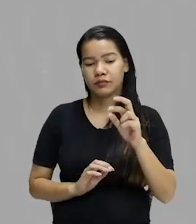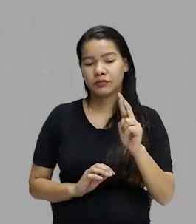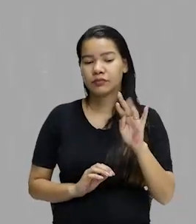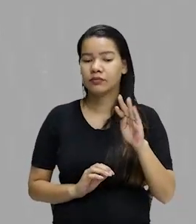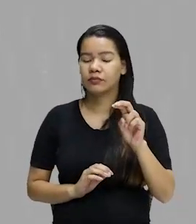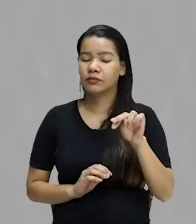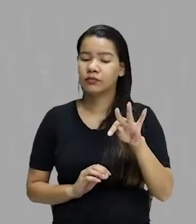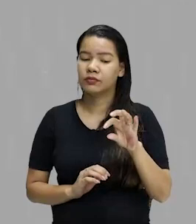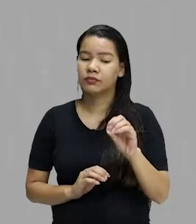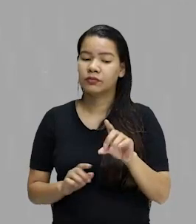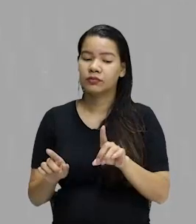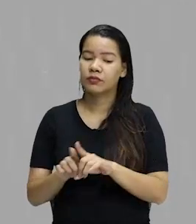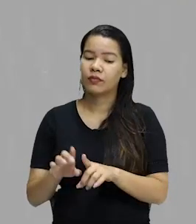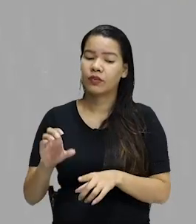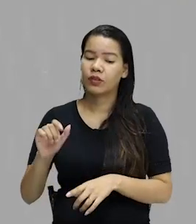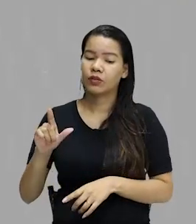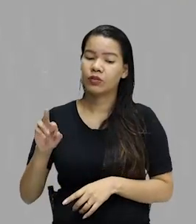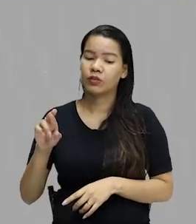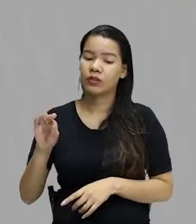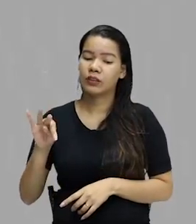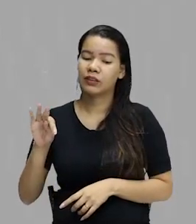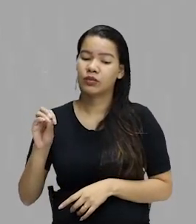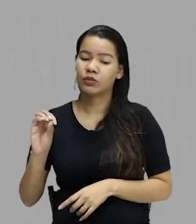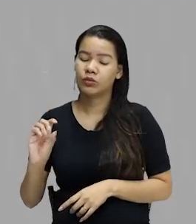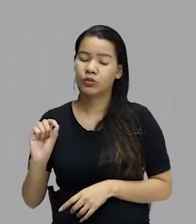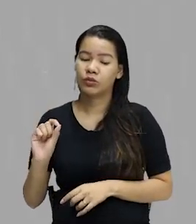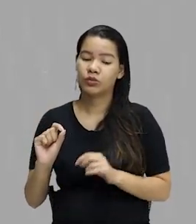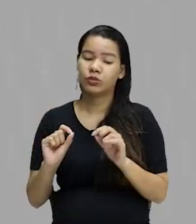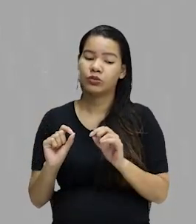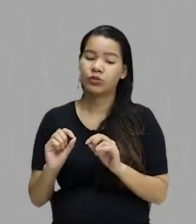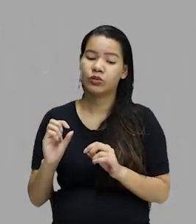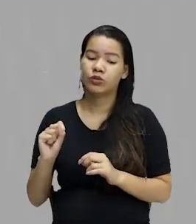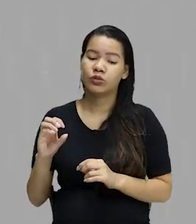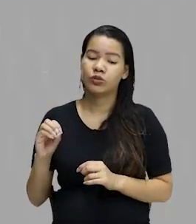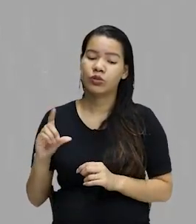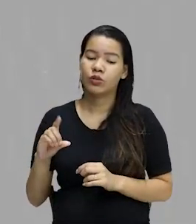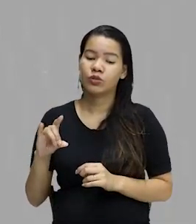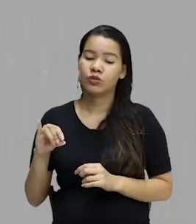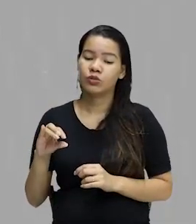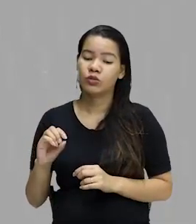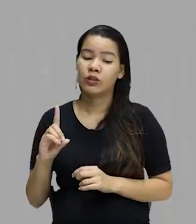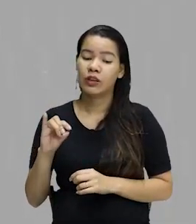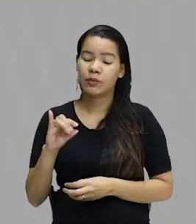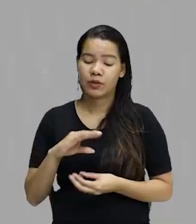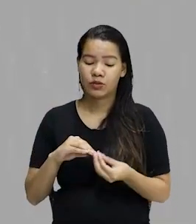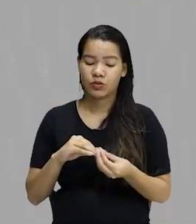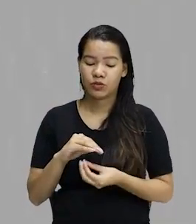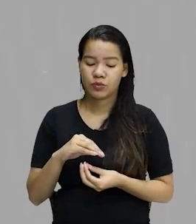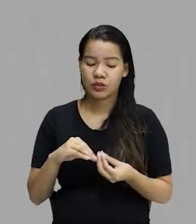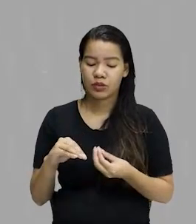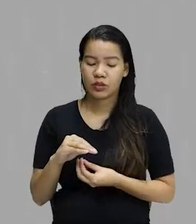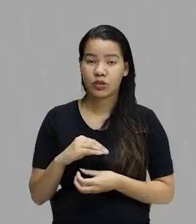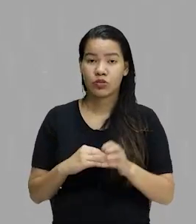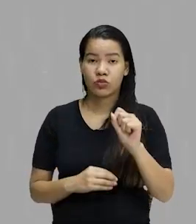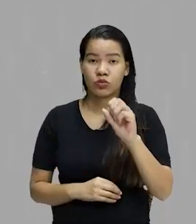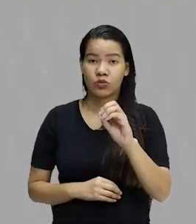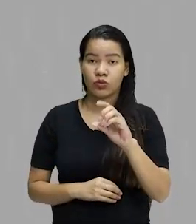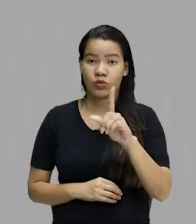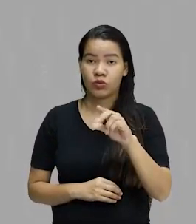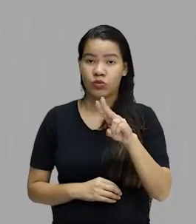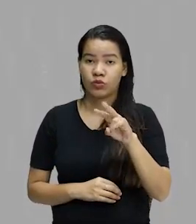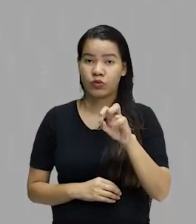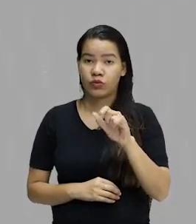de bário e o cloreto de sódio. Mais uma vez, o cloreto de sódio é uma substância muito solúvel, então vai